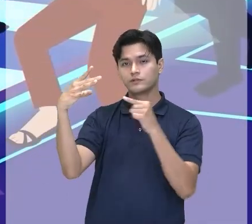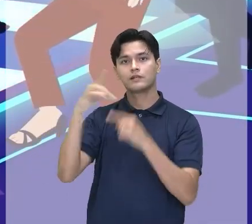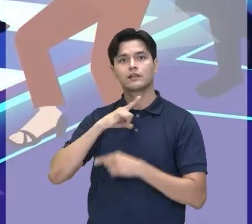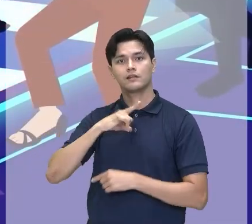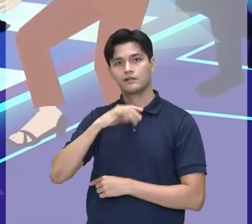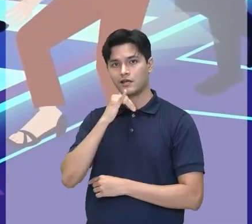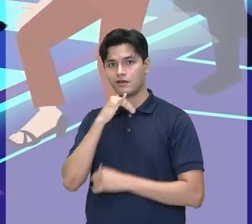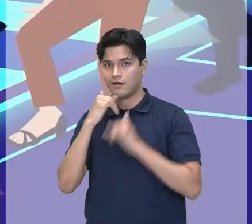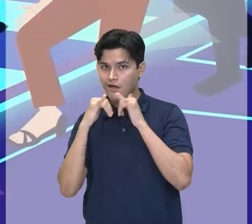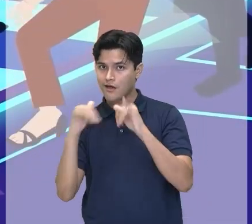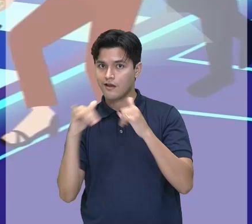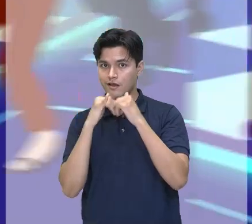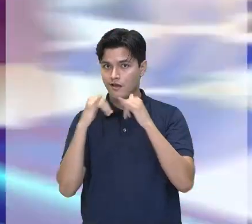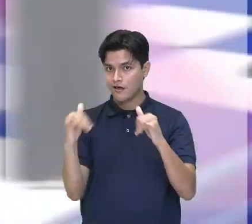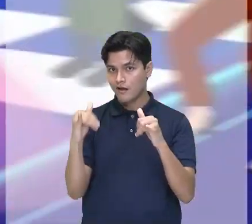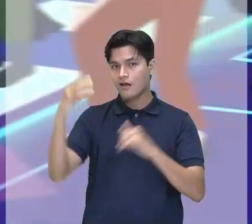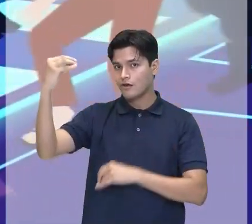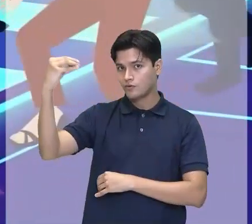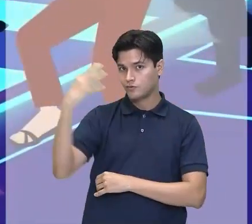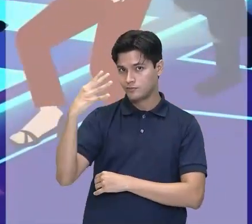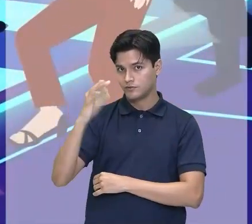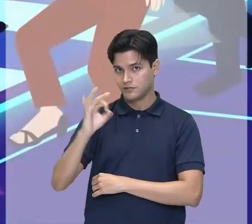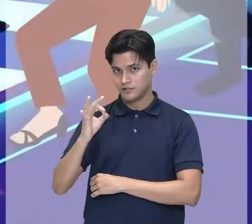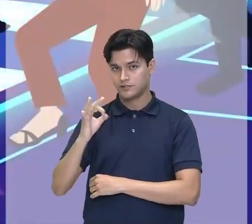uma energia luminosa.